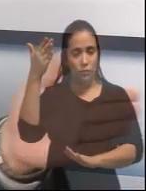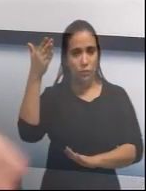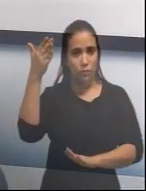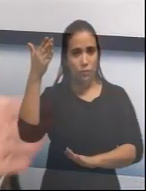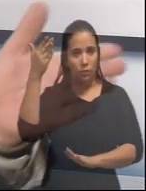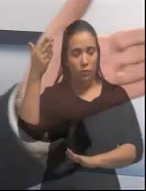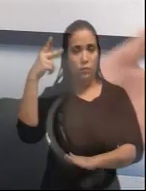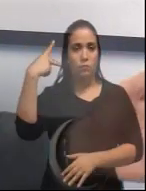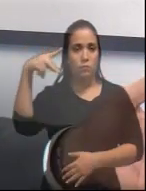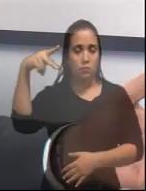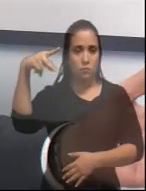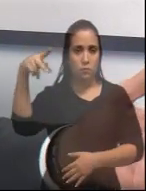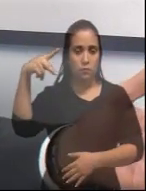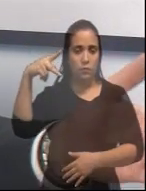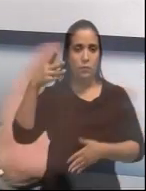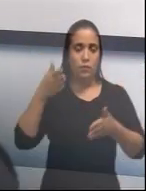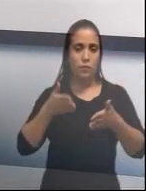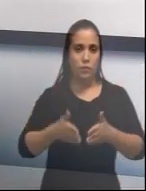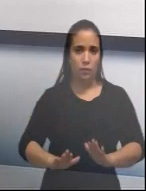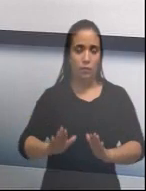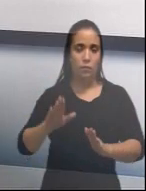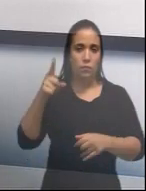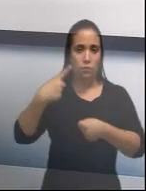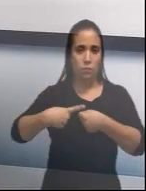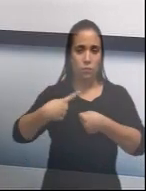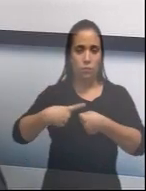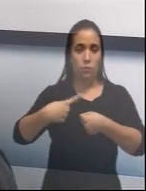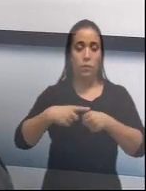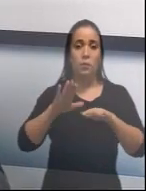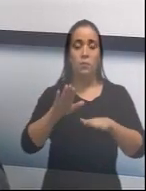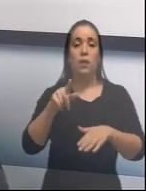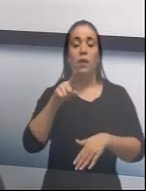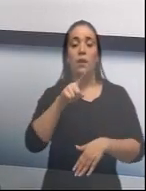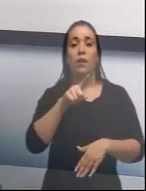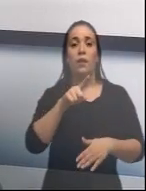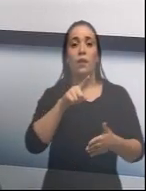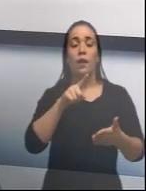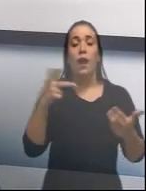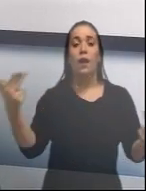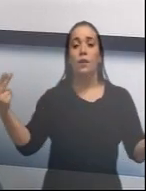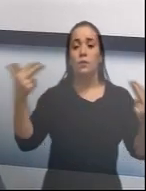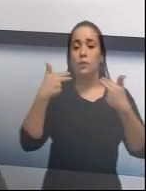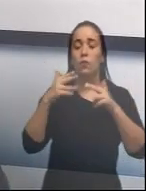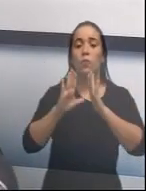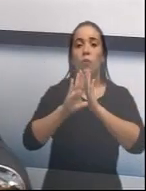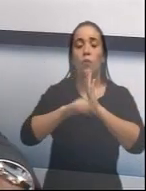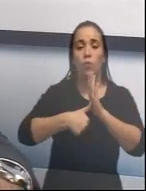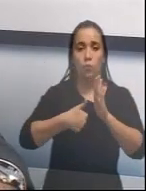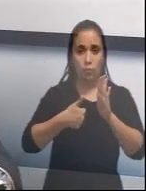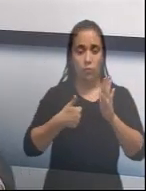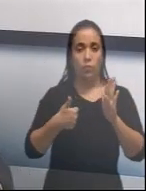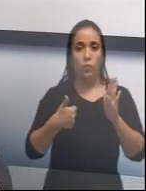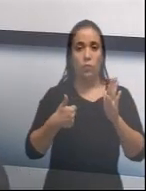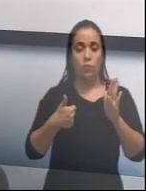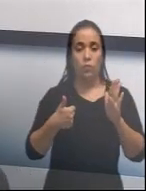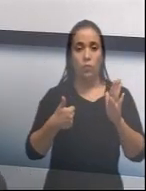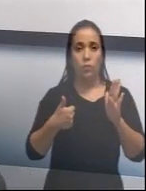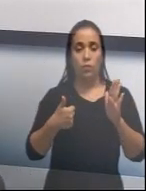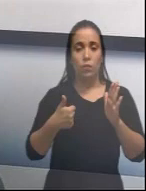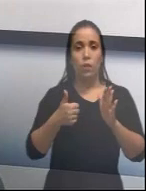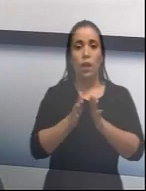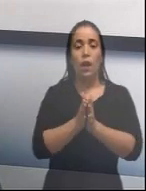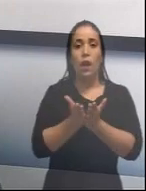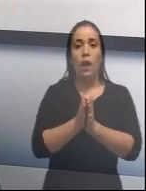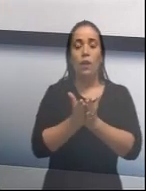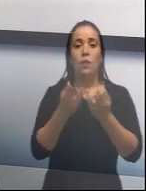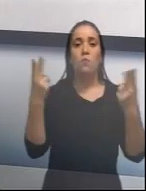para a terra da esposa dele, mas só que ele teve um problema aqui, que foi roubado e levaram a sua carteira